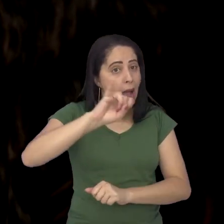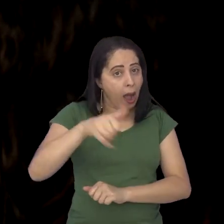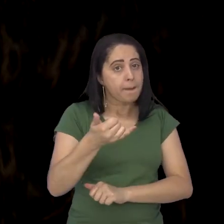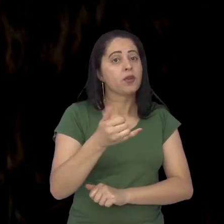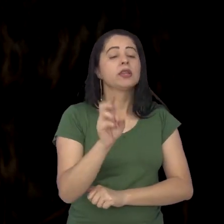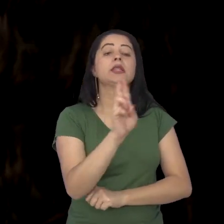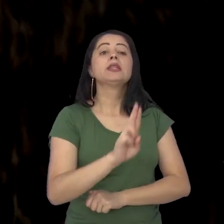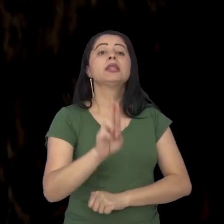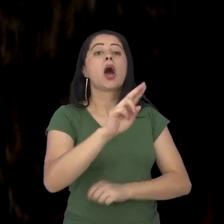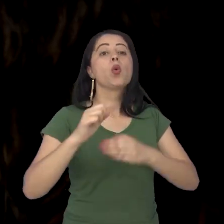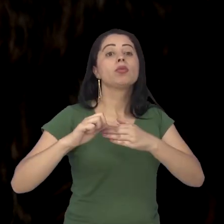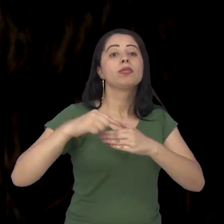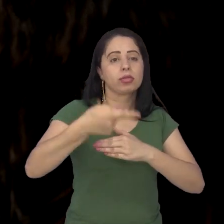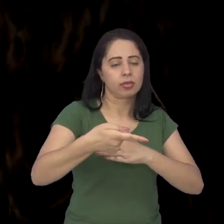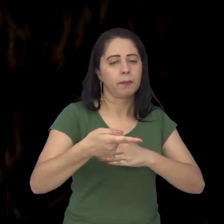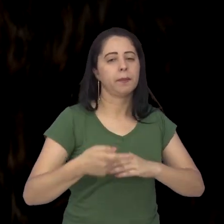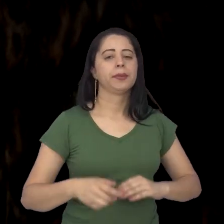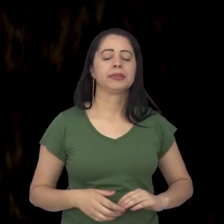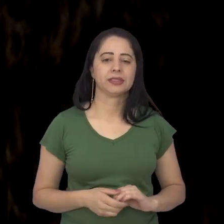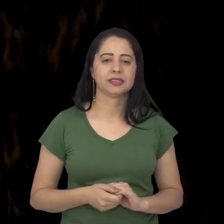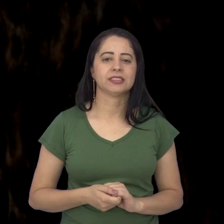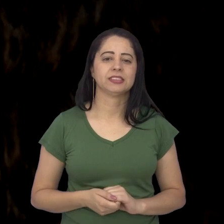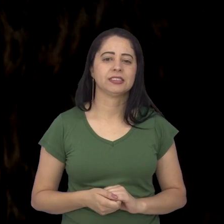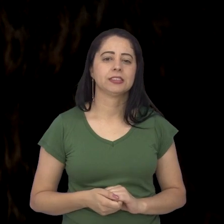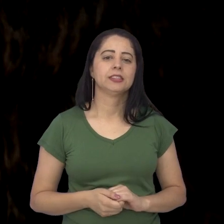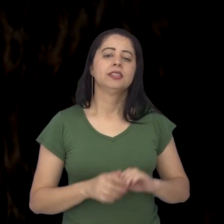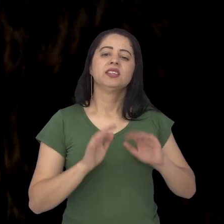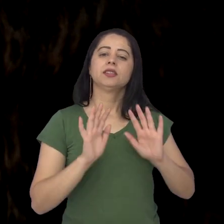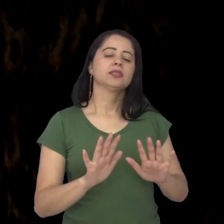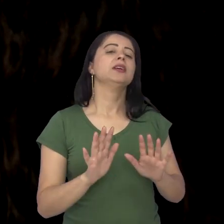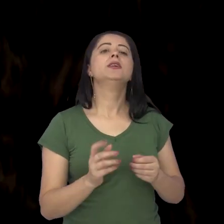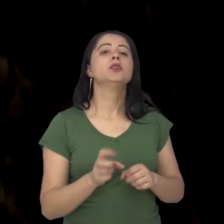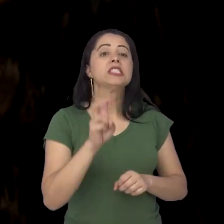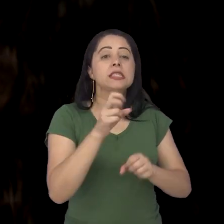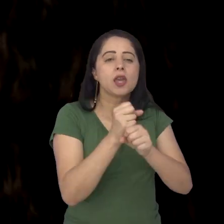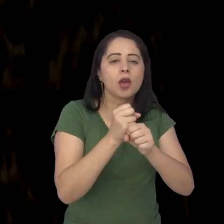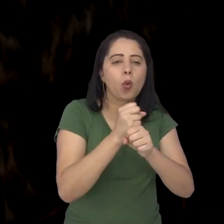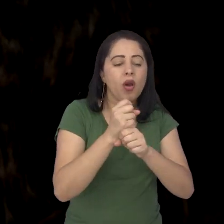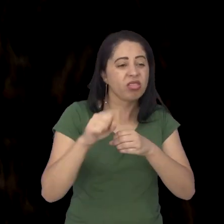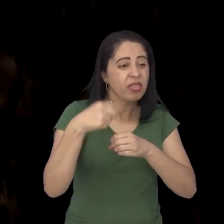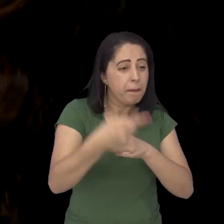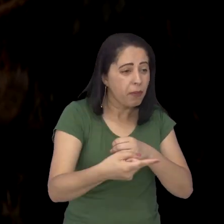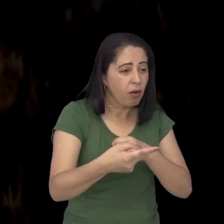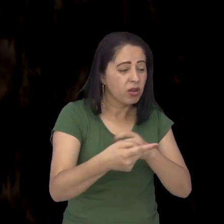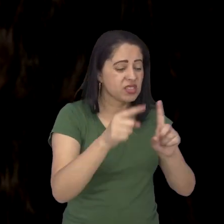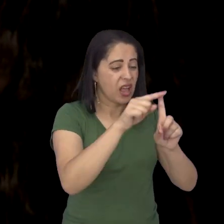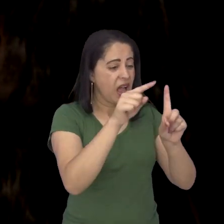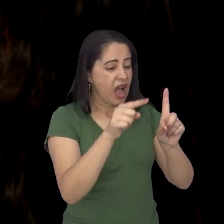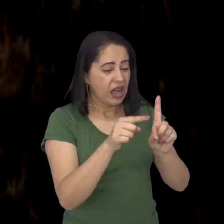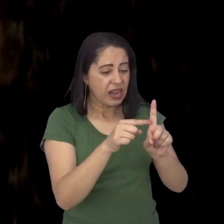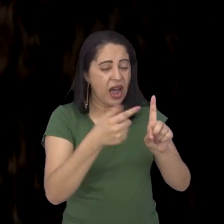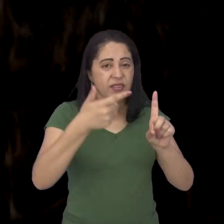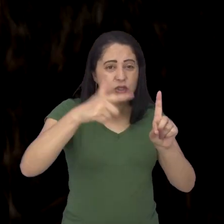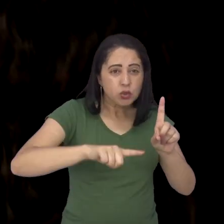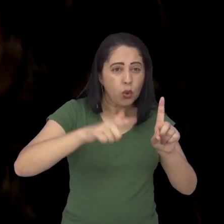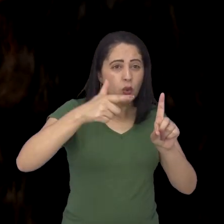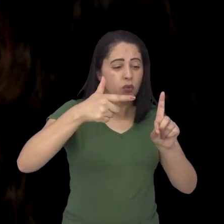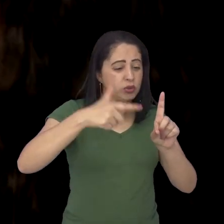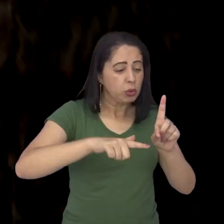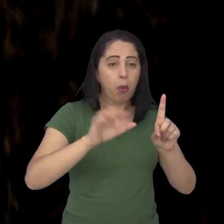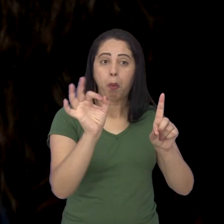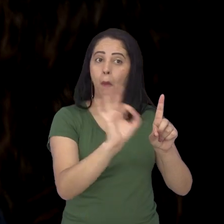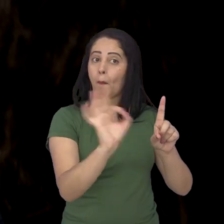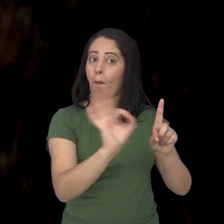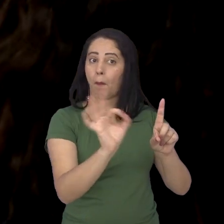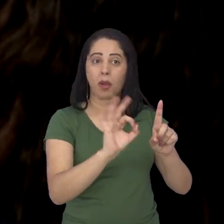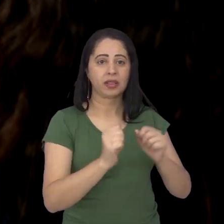para o próximo bebê, coisa que o pessoal antigamente fazia. E depois de 5 anos, ela não engravidava. Ela foi ao médico, o médico falou,